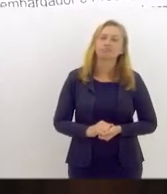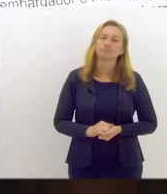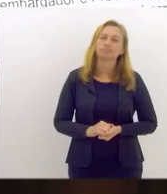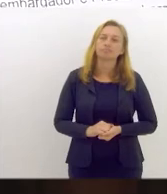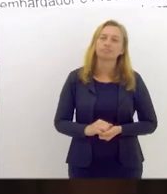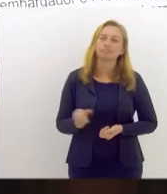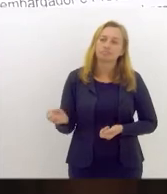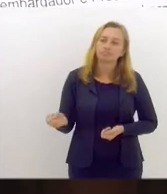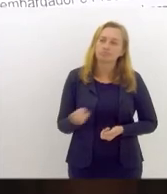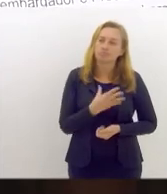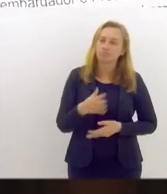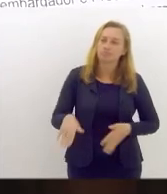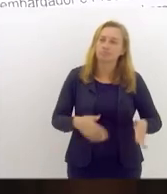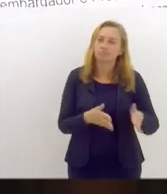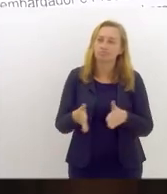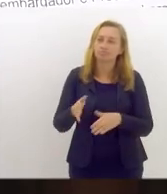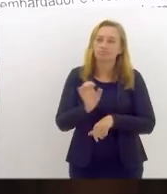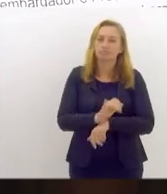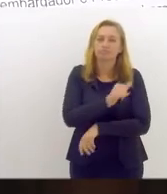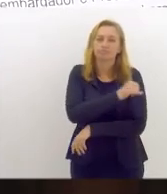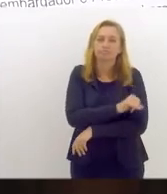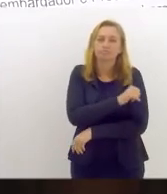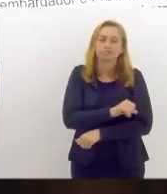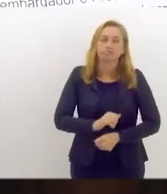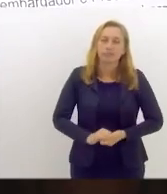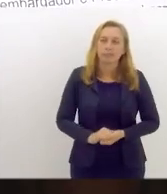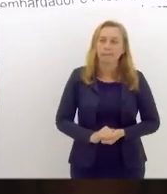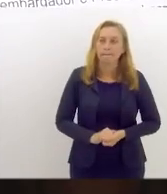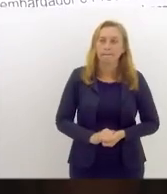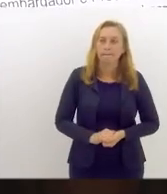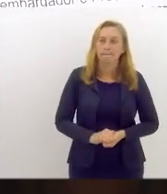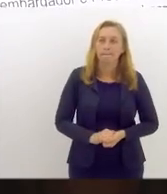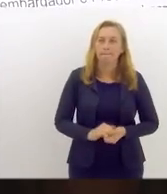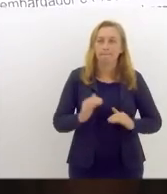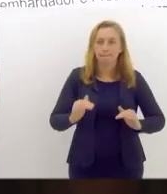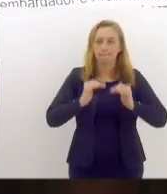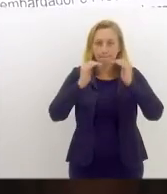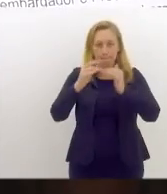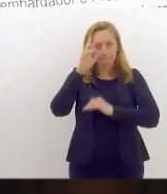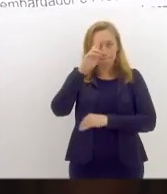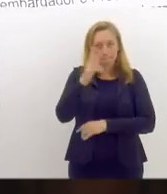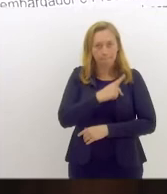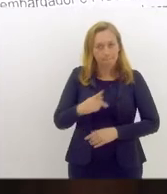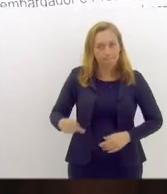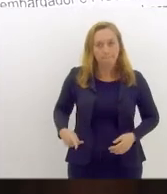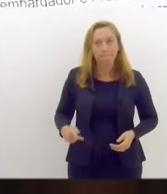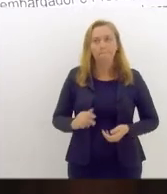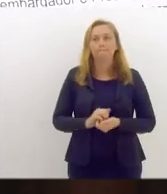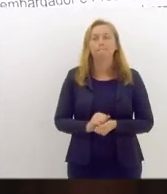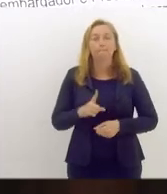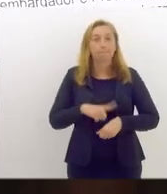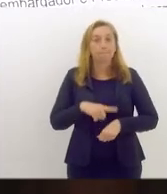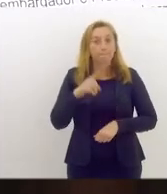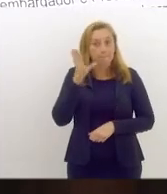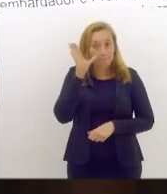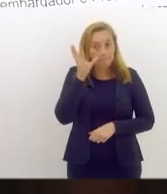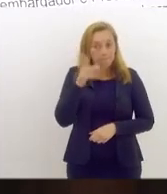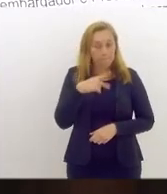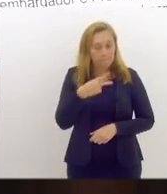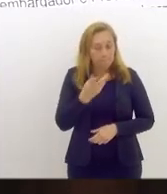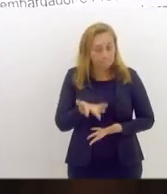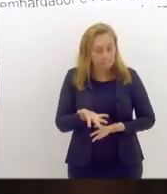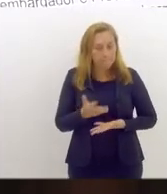para os Novos Rumos do Estado do Rio de Janeiro o excelência é um momento muito interessante para dizer